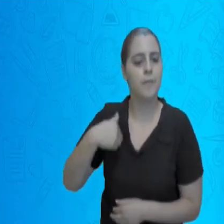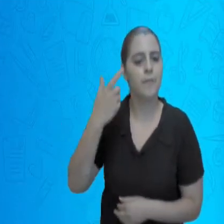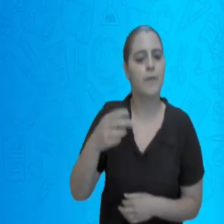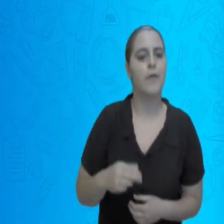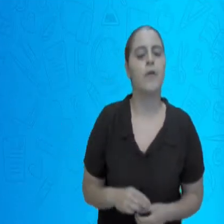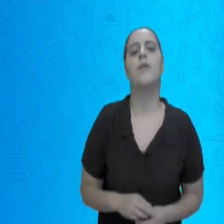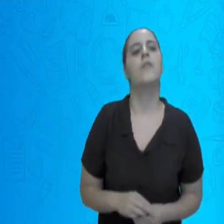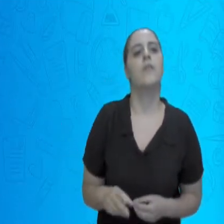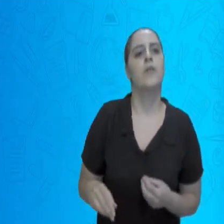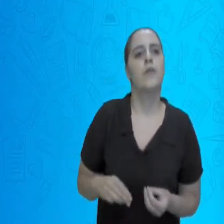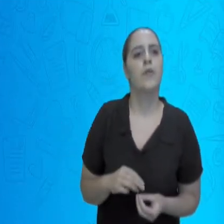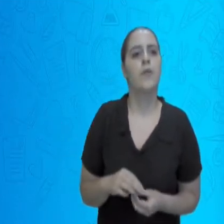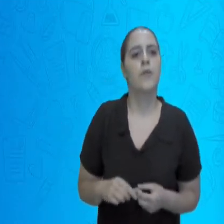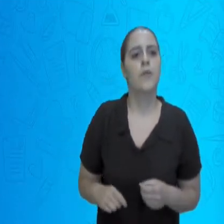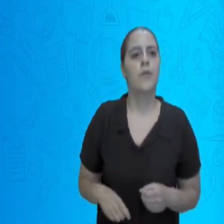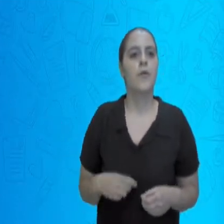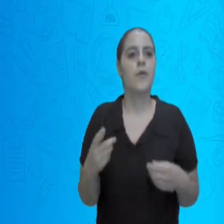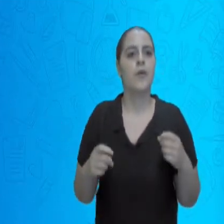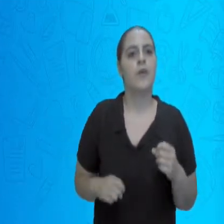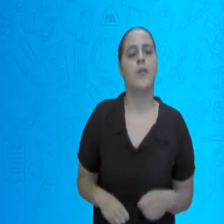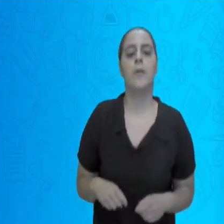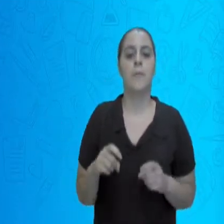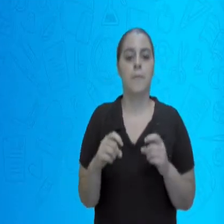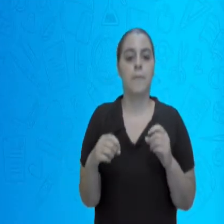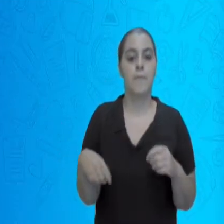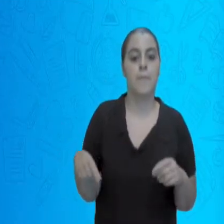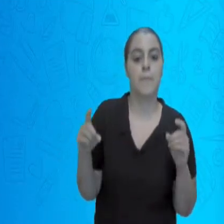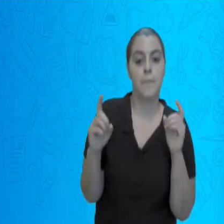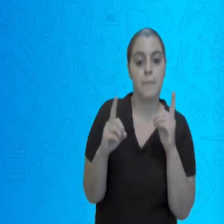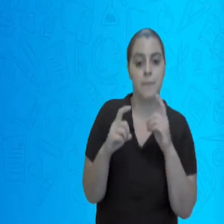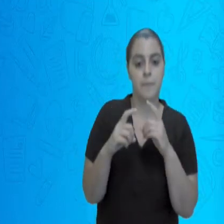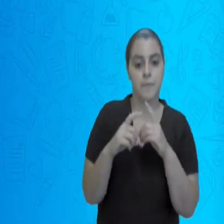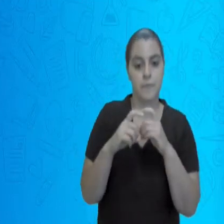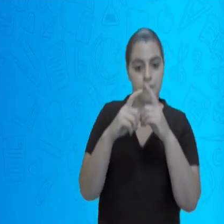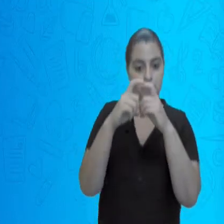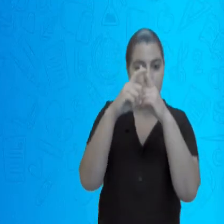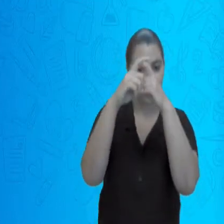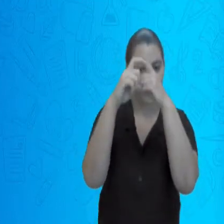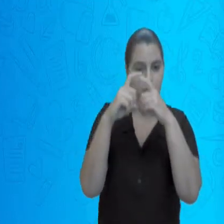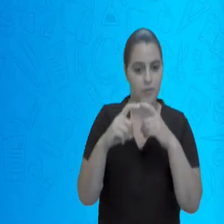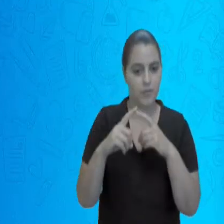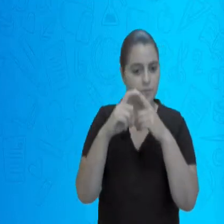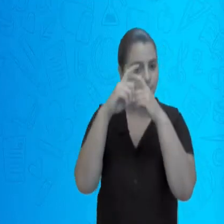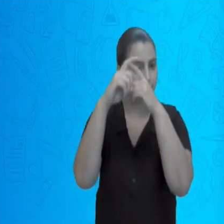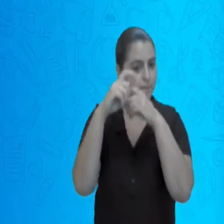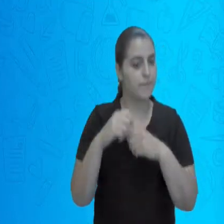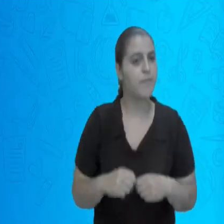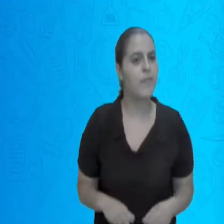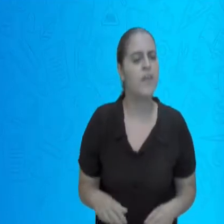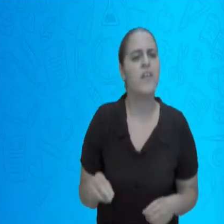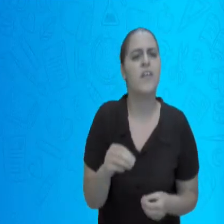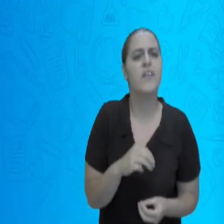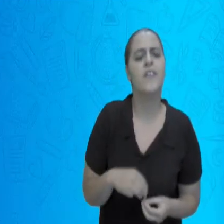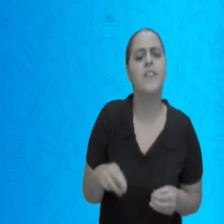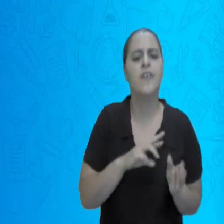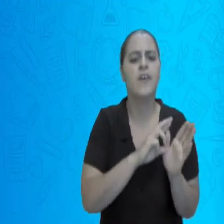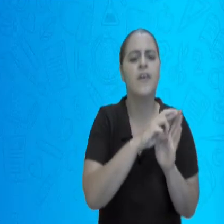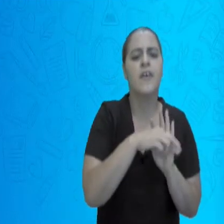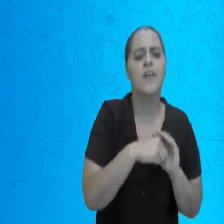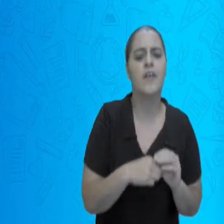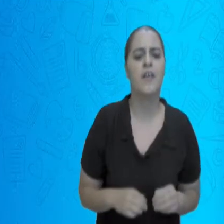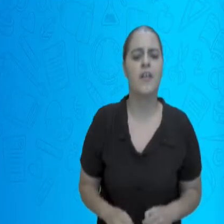reino protista ou protista, né? Mas esse reino, ele